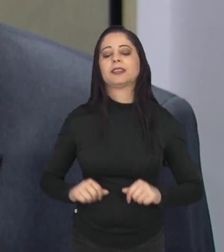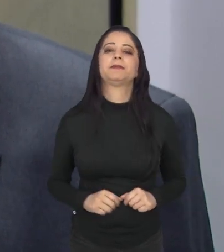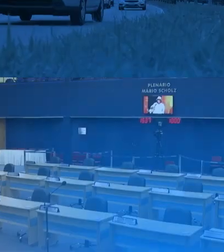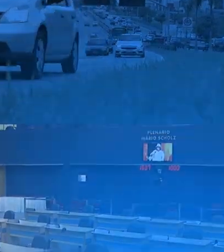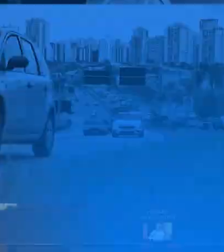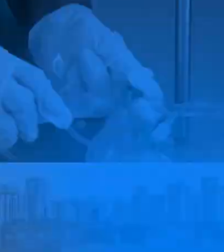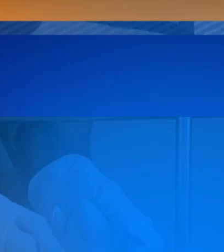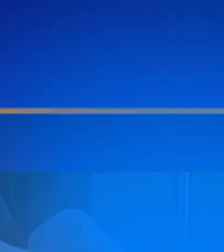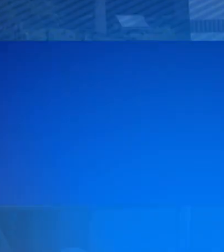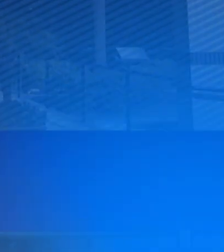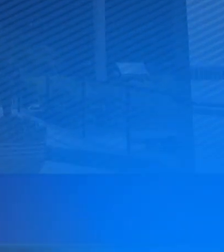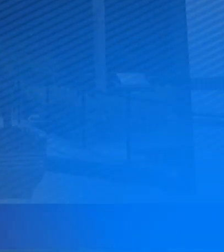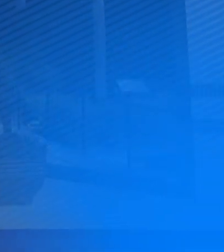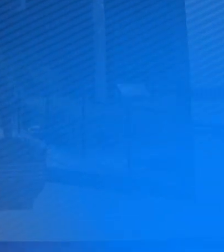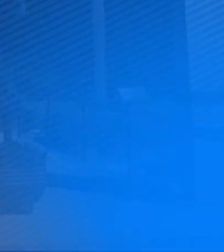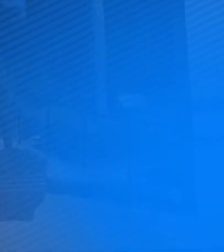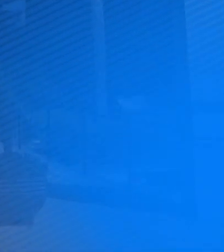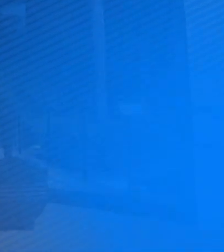informação